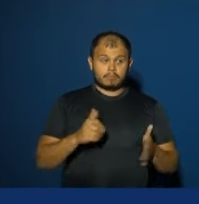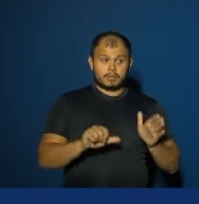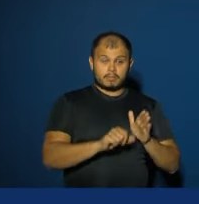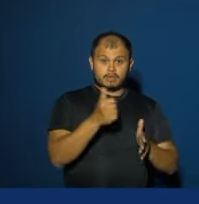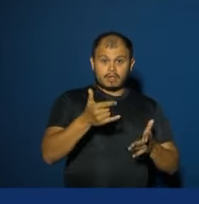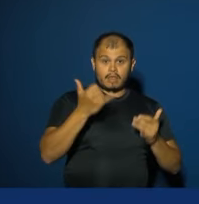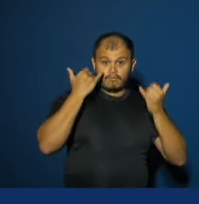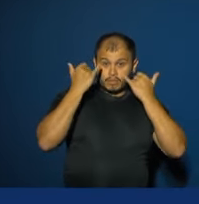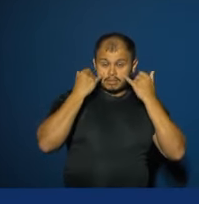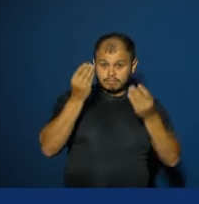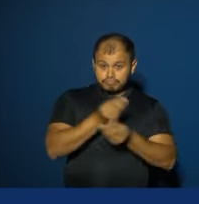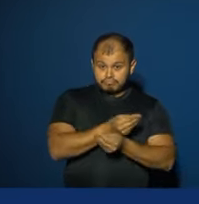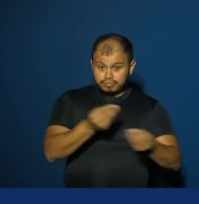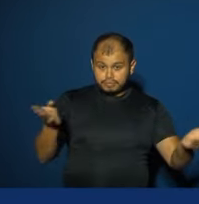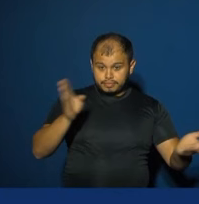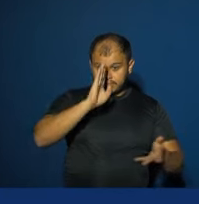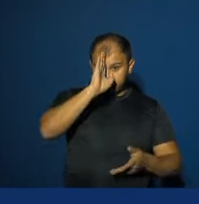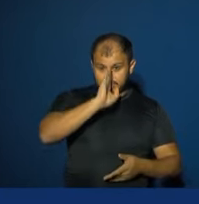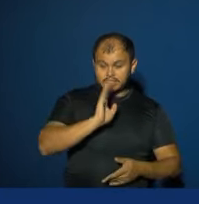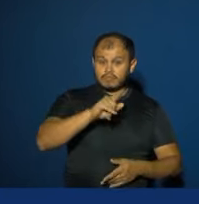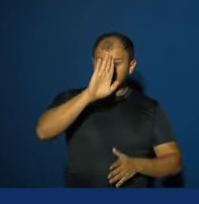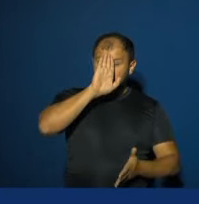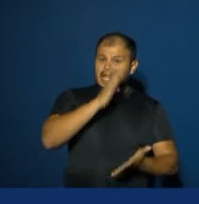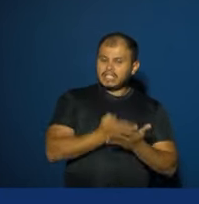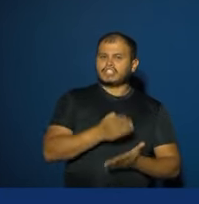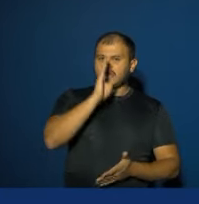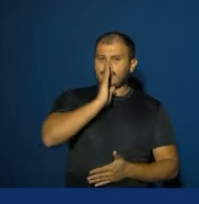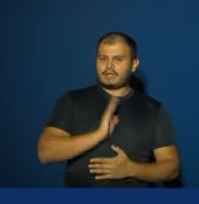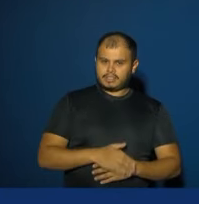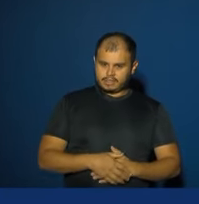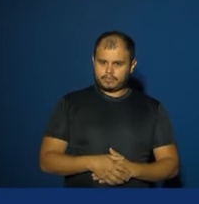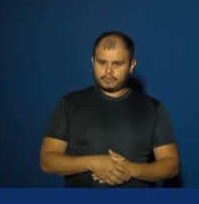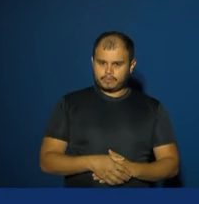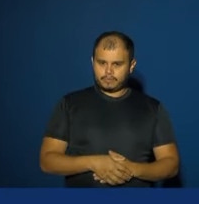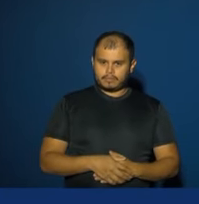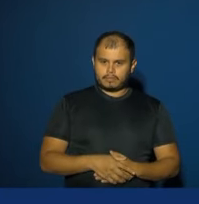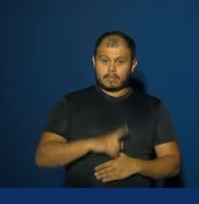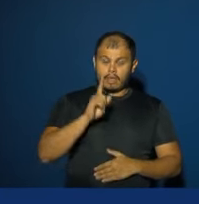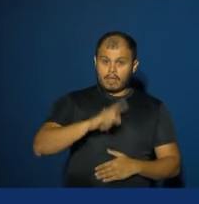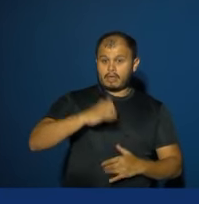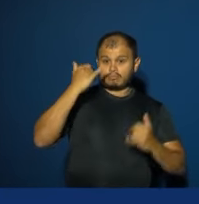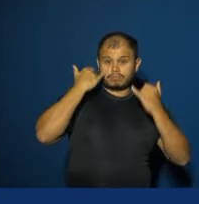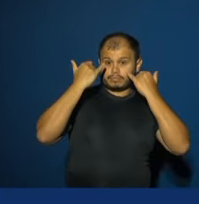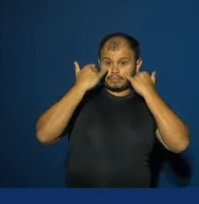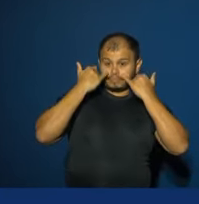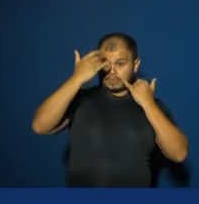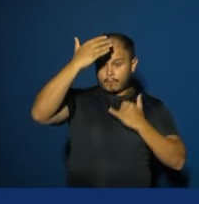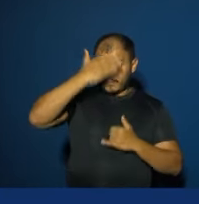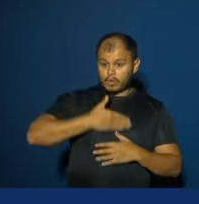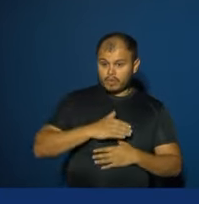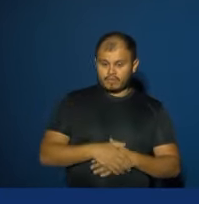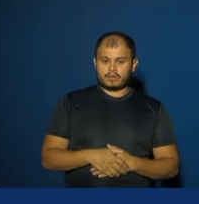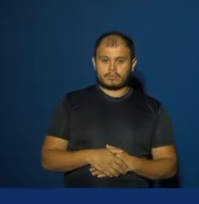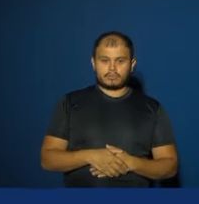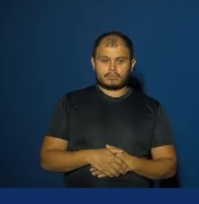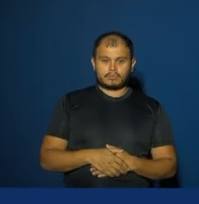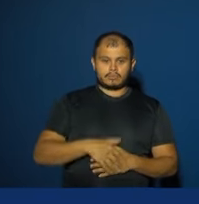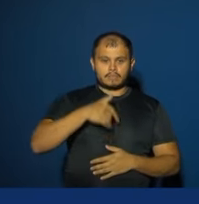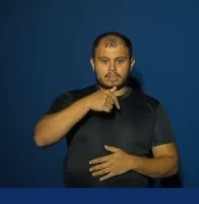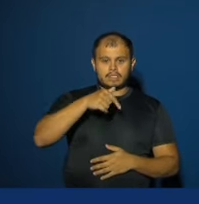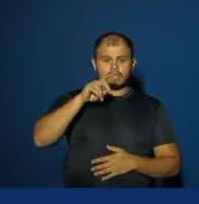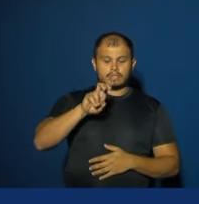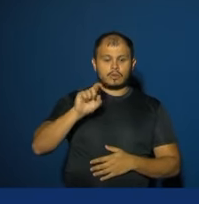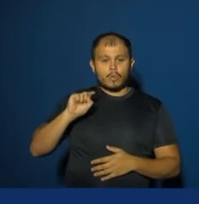dado do Brasil para vocês acreditar bem no Brasil uma estatística comprovado 75.000